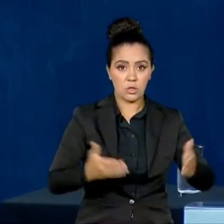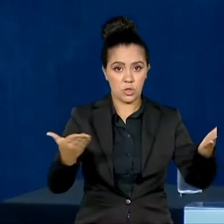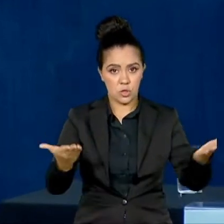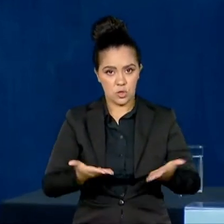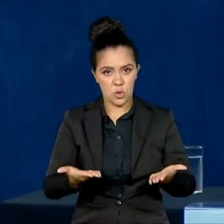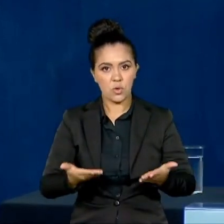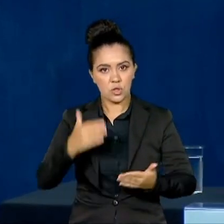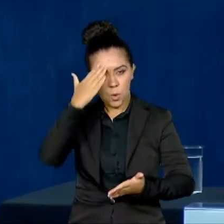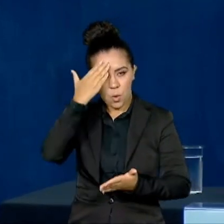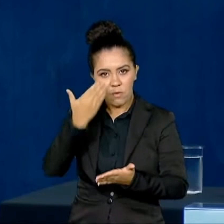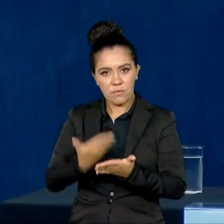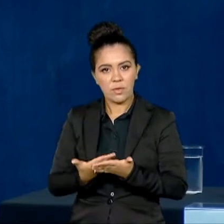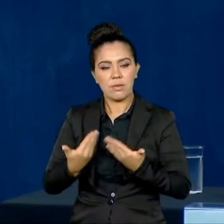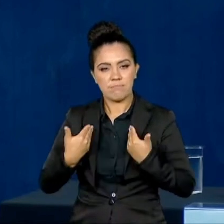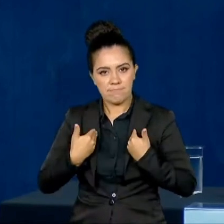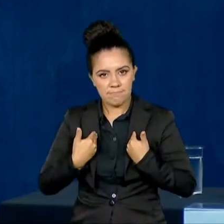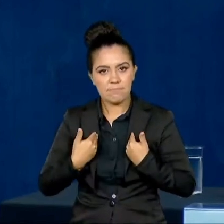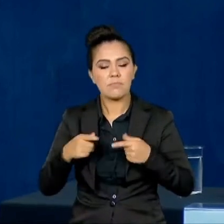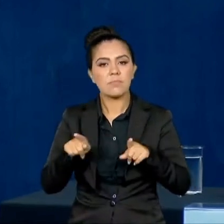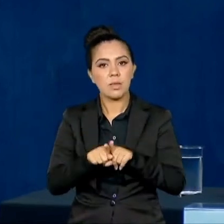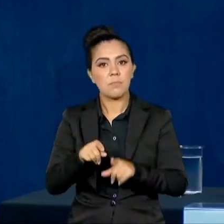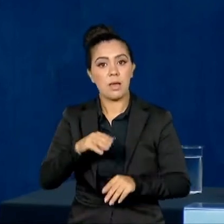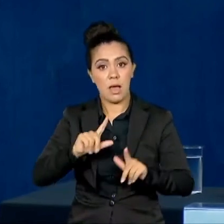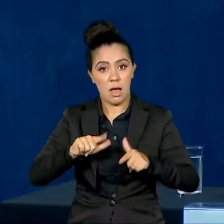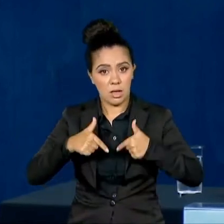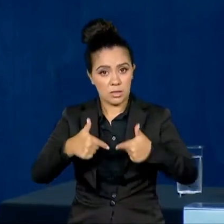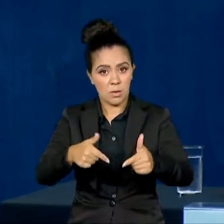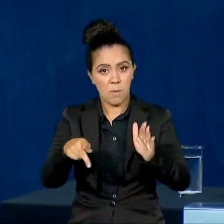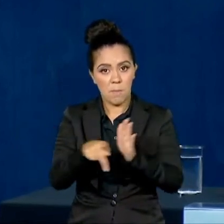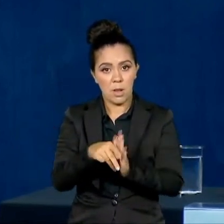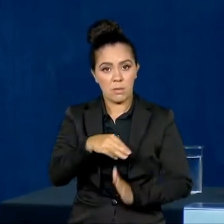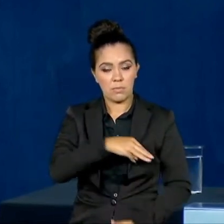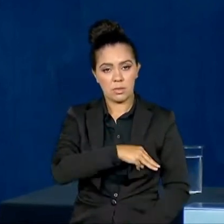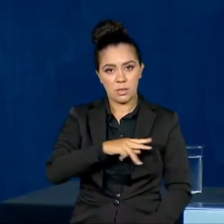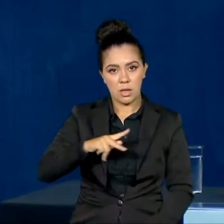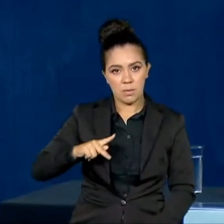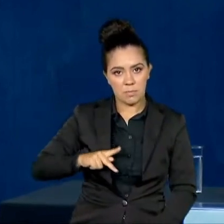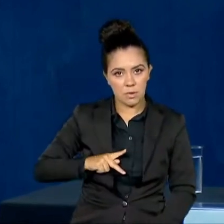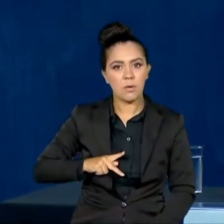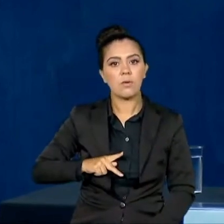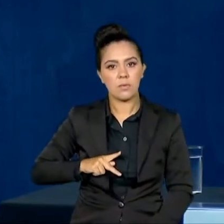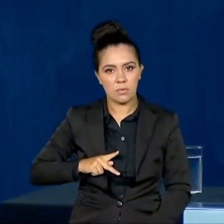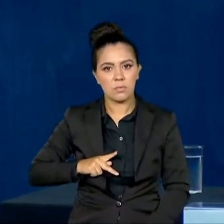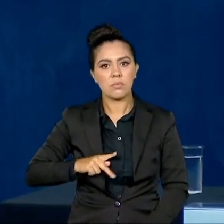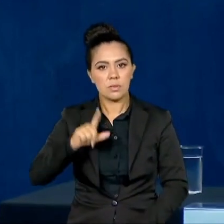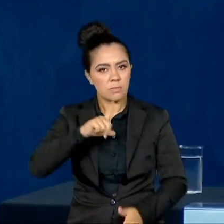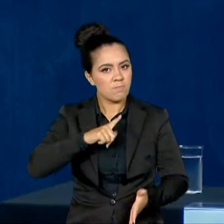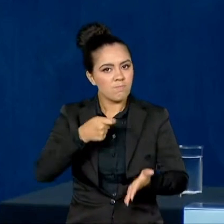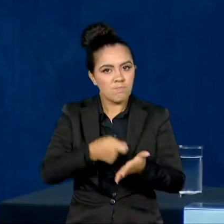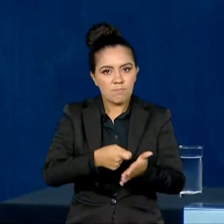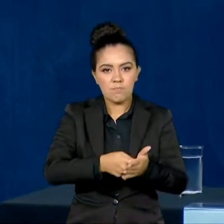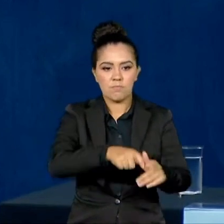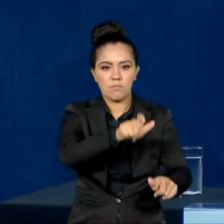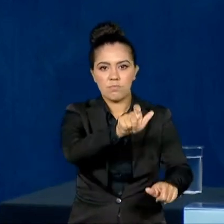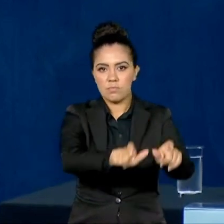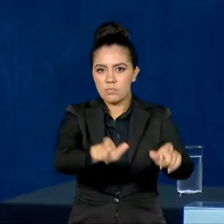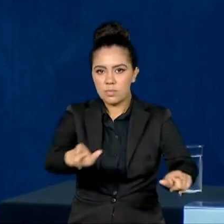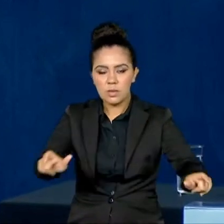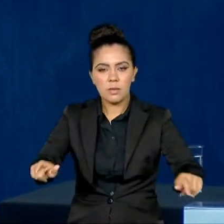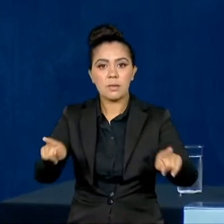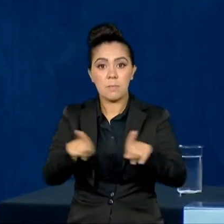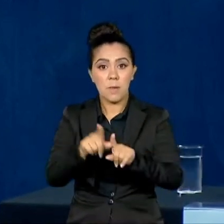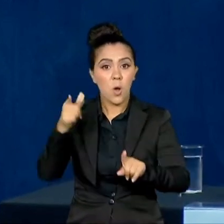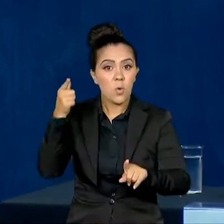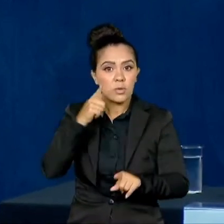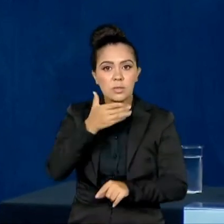confiado. A atuação do Ministério Público é, assim, particularmente exigente para os seus membros e, para o seu melhor